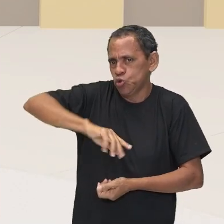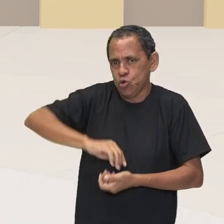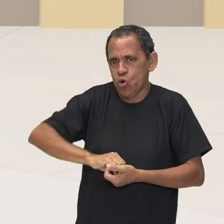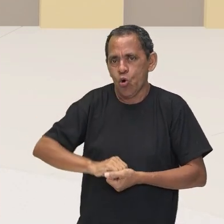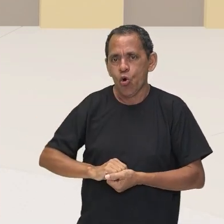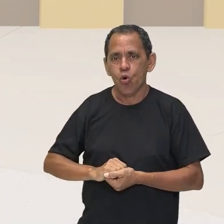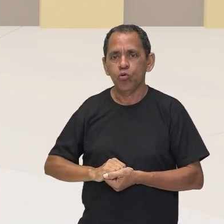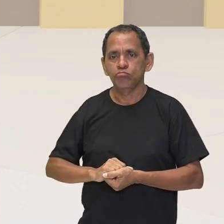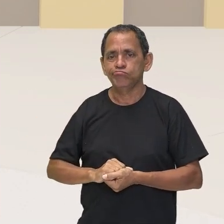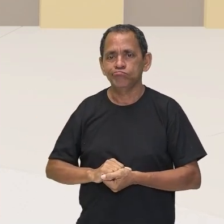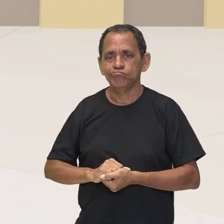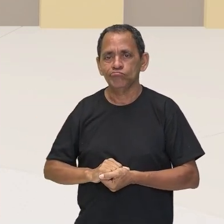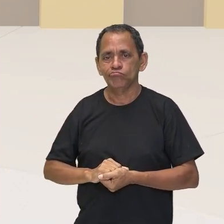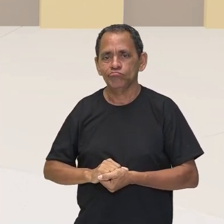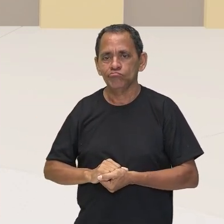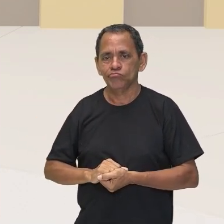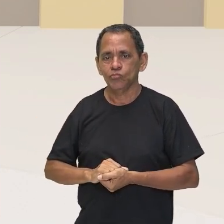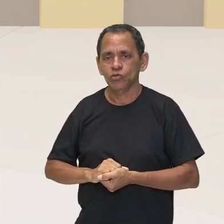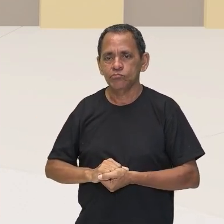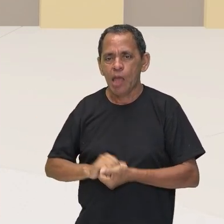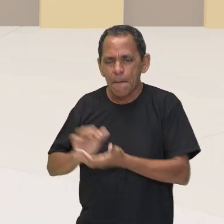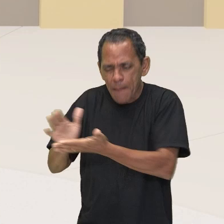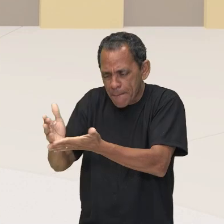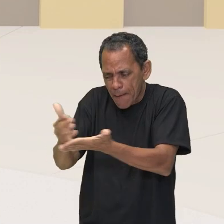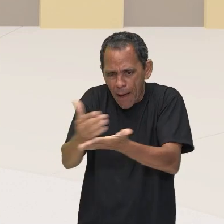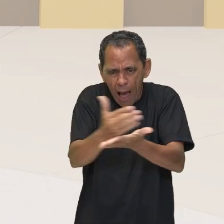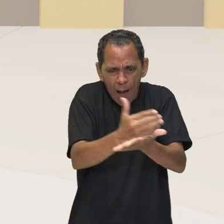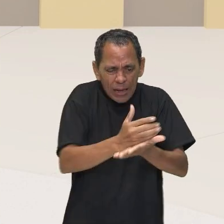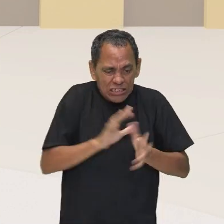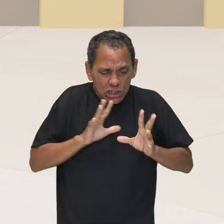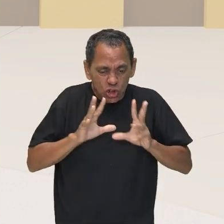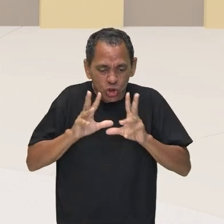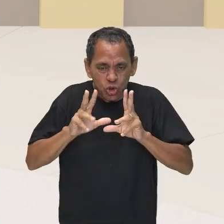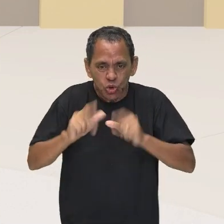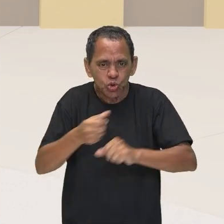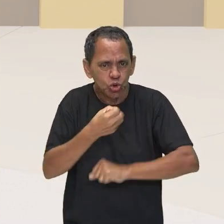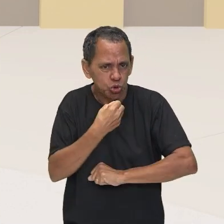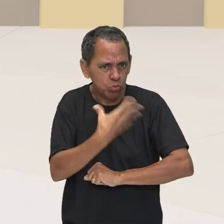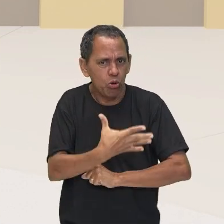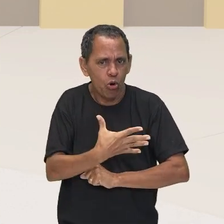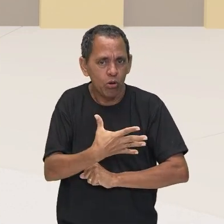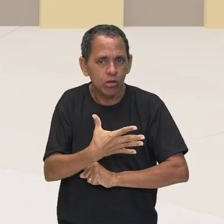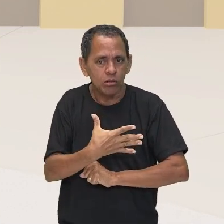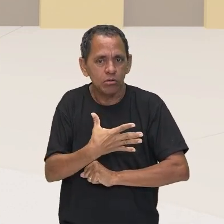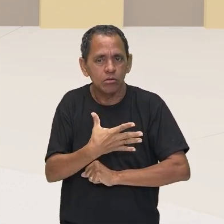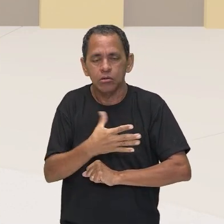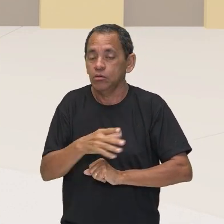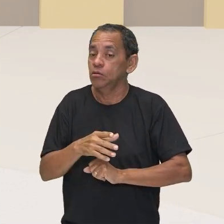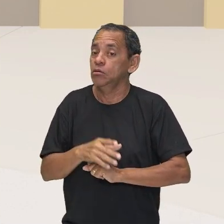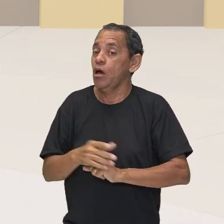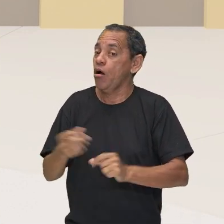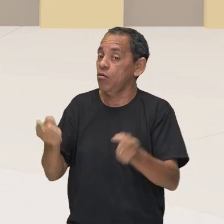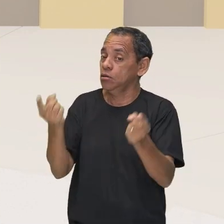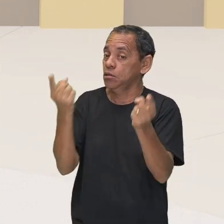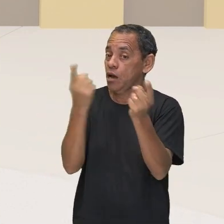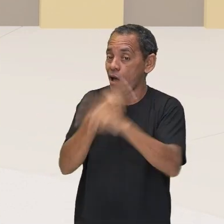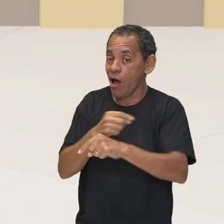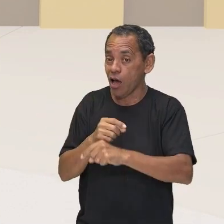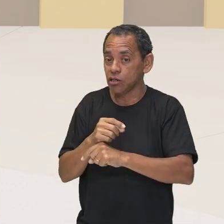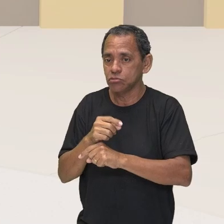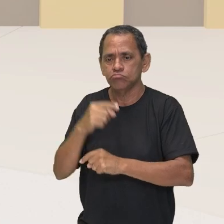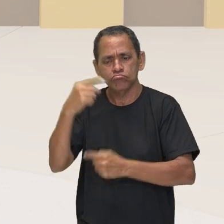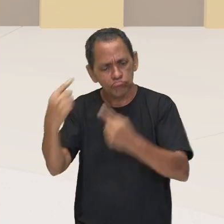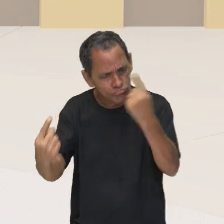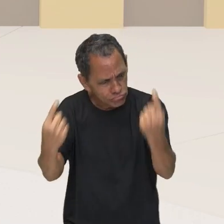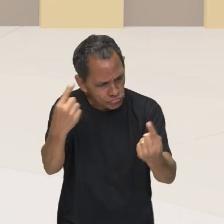sou detentora de tudo aquilo que há de bom. Todos somos. O universo é para todos,